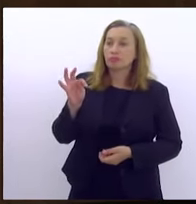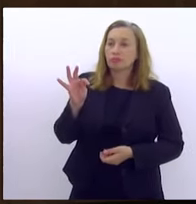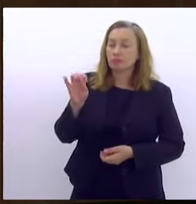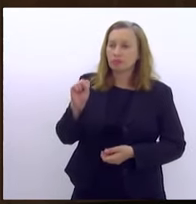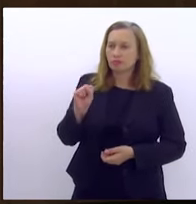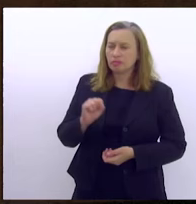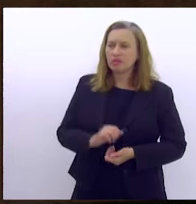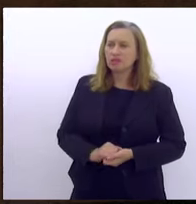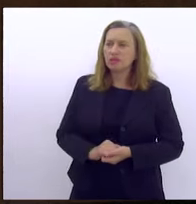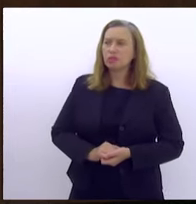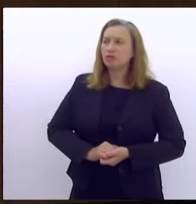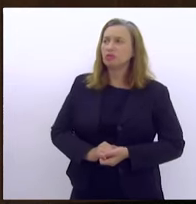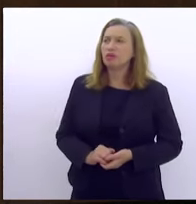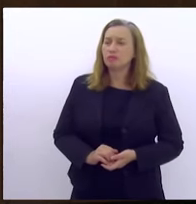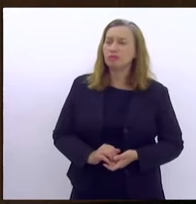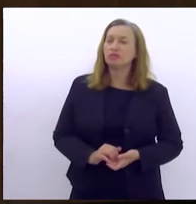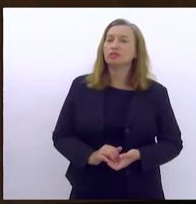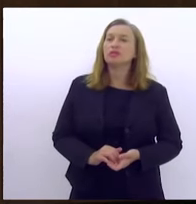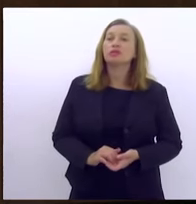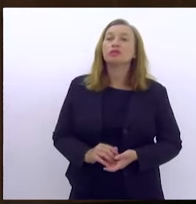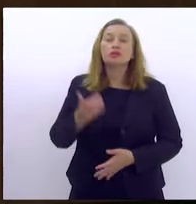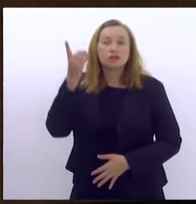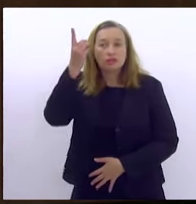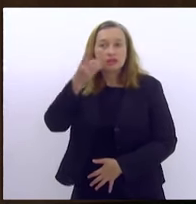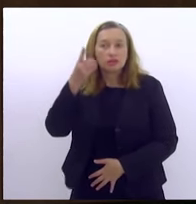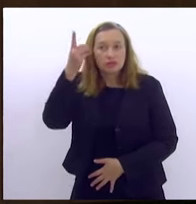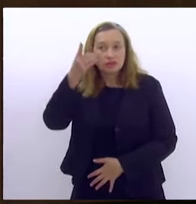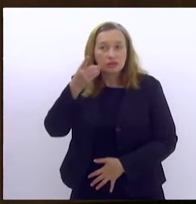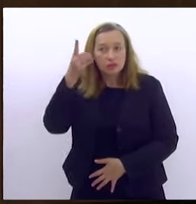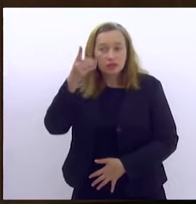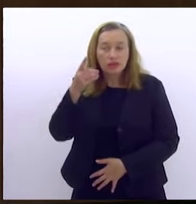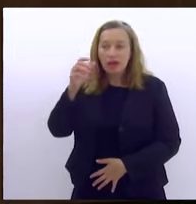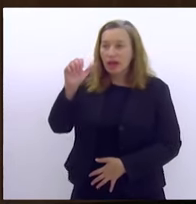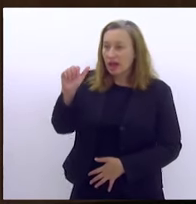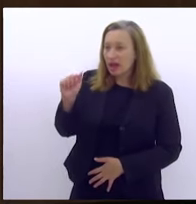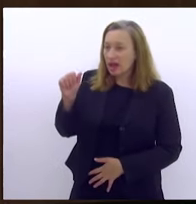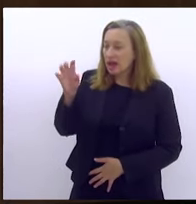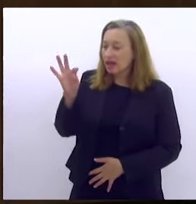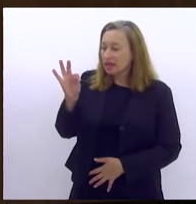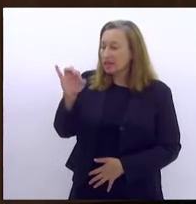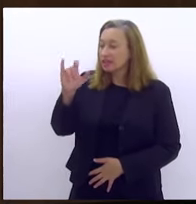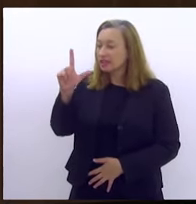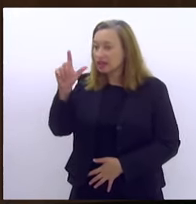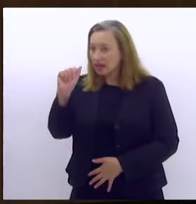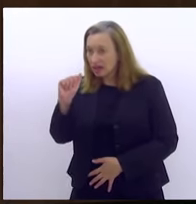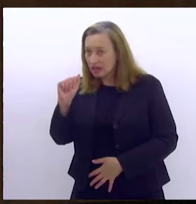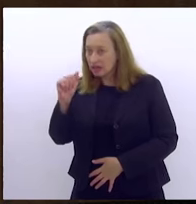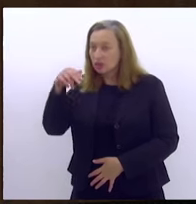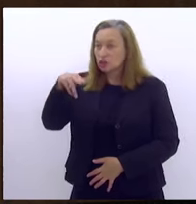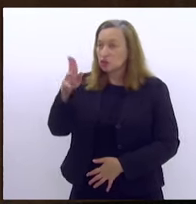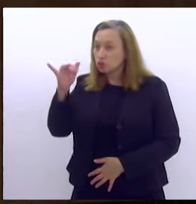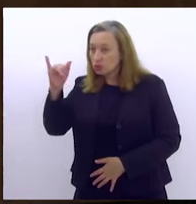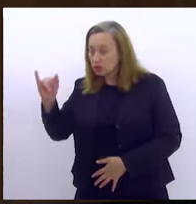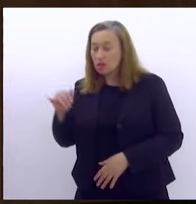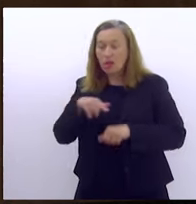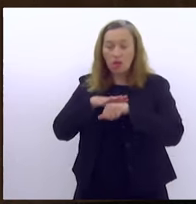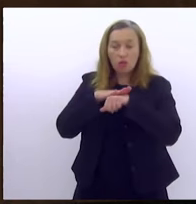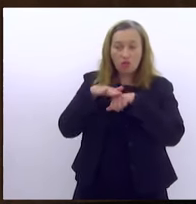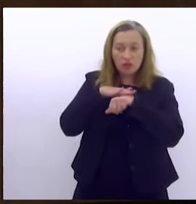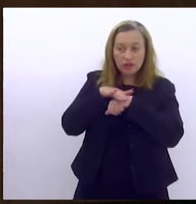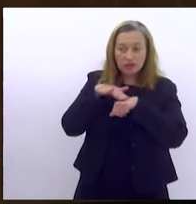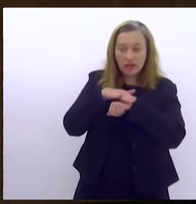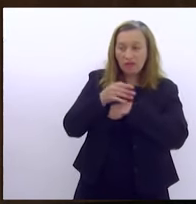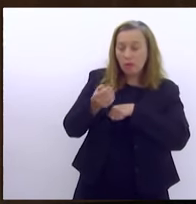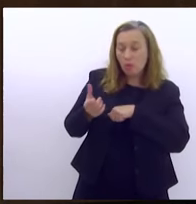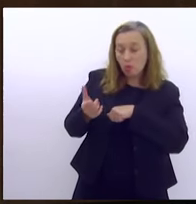lei é o deputado Átila Nunes. Eu conversava ainda há